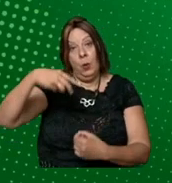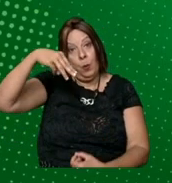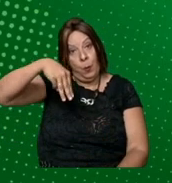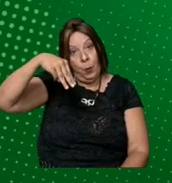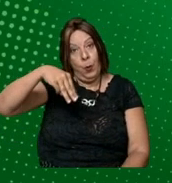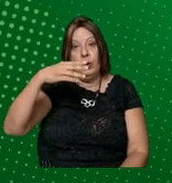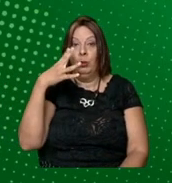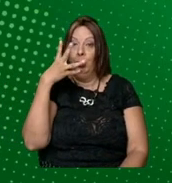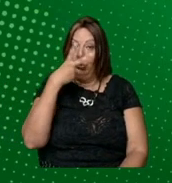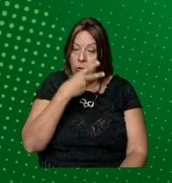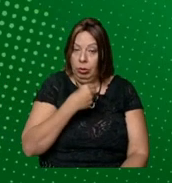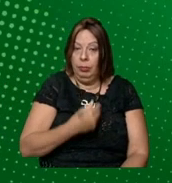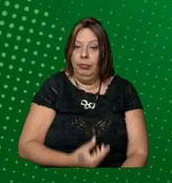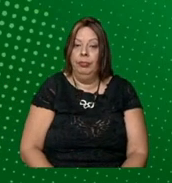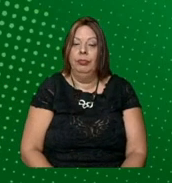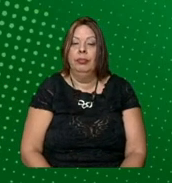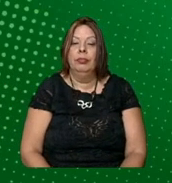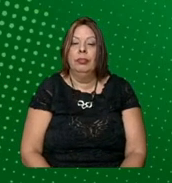Cap, quentinhos, hein?